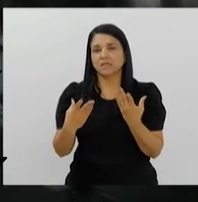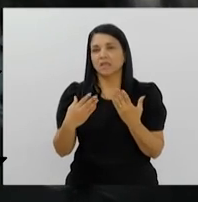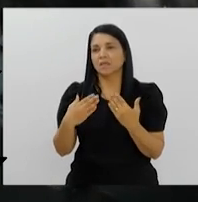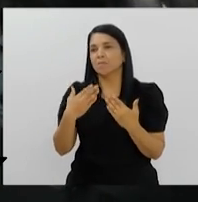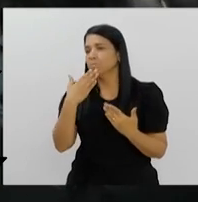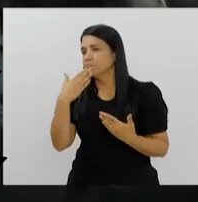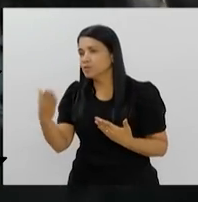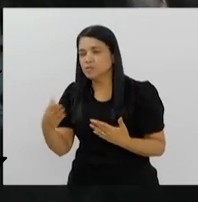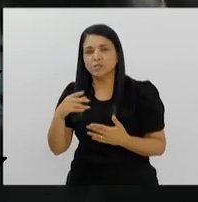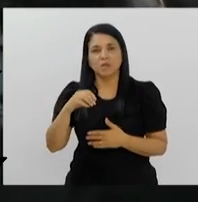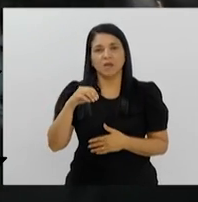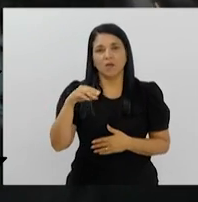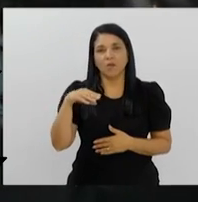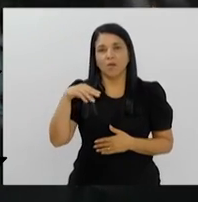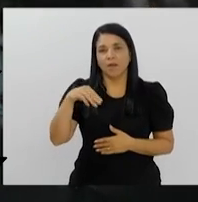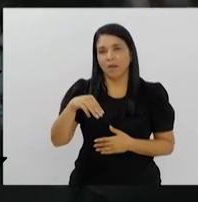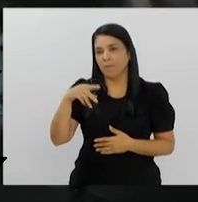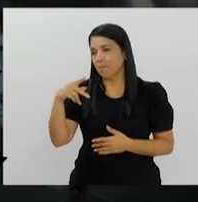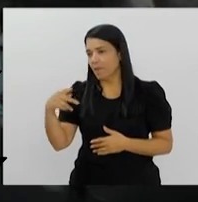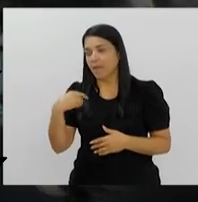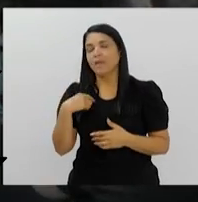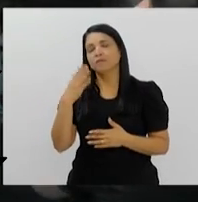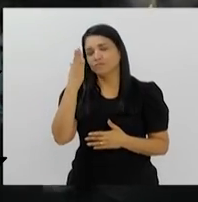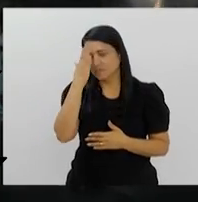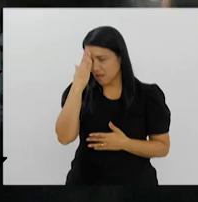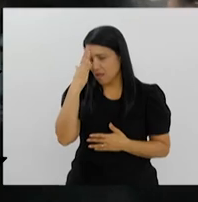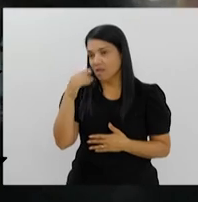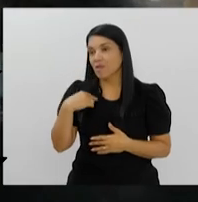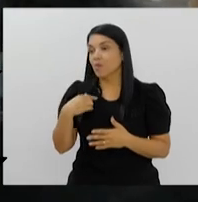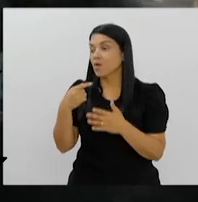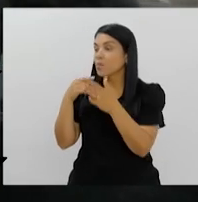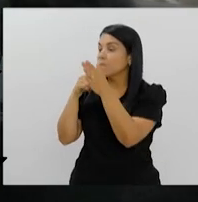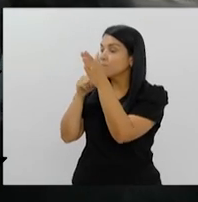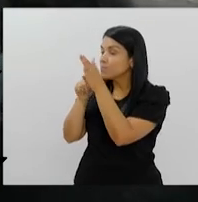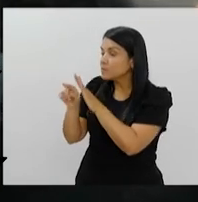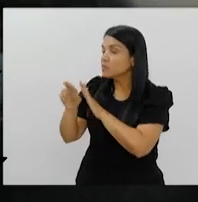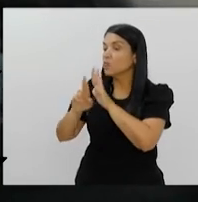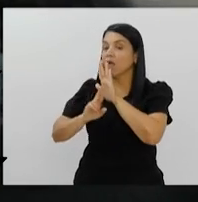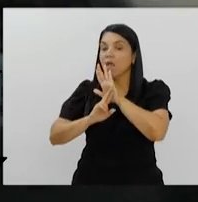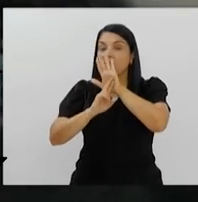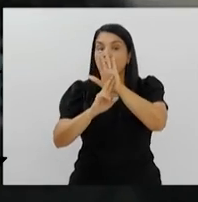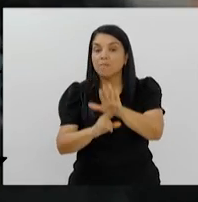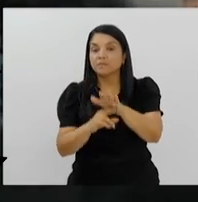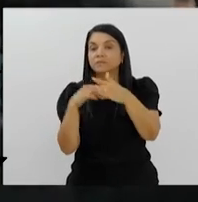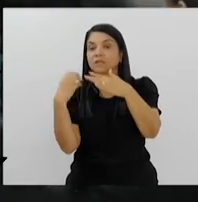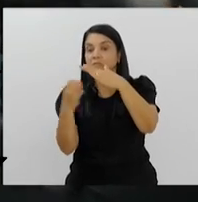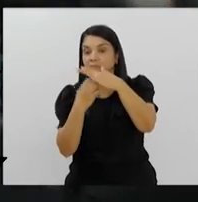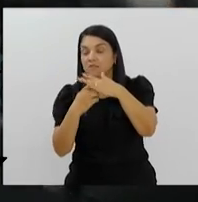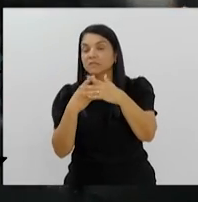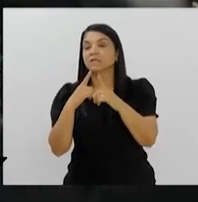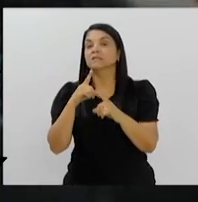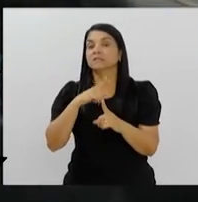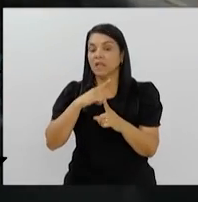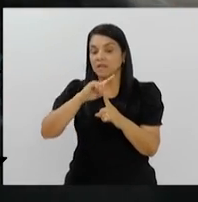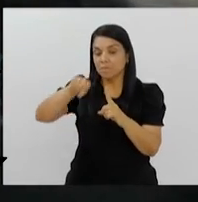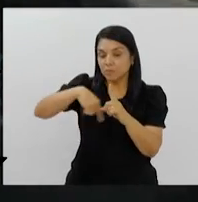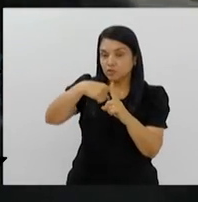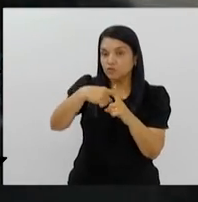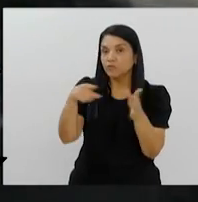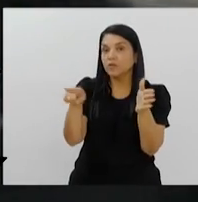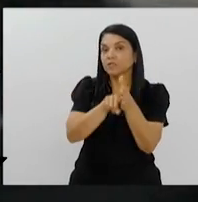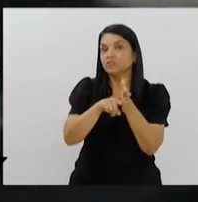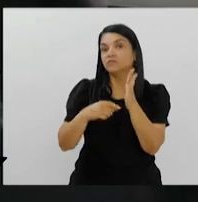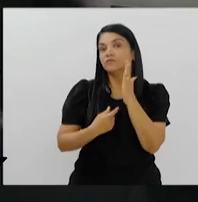ao MP eu já sei eu tô perguntando pro representante da empresa que tá aqui está no vermelho ou está no azul